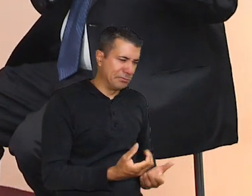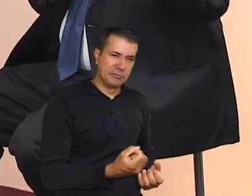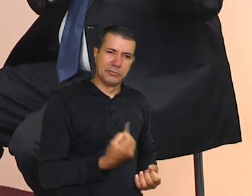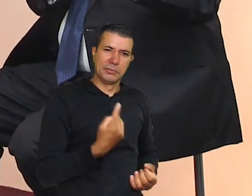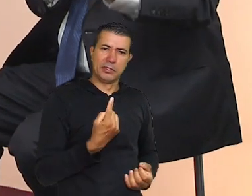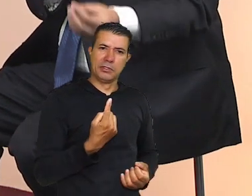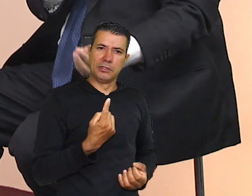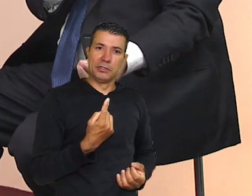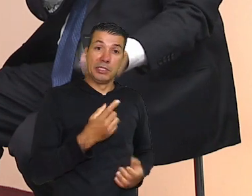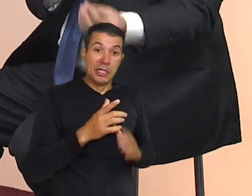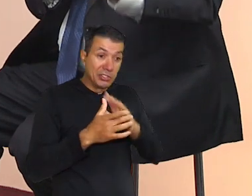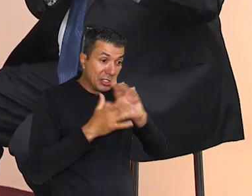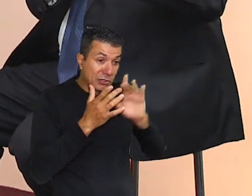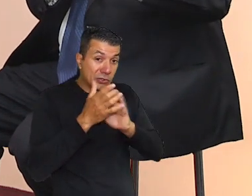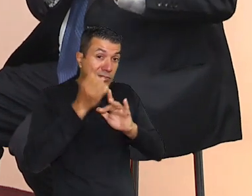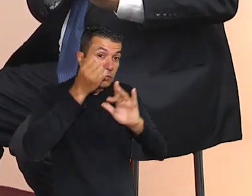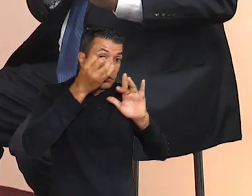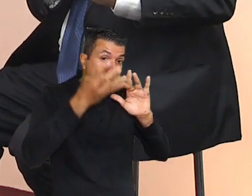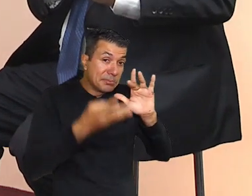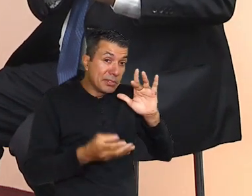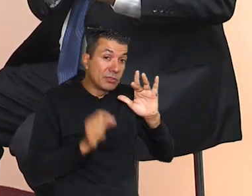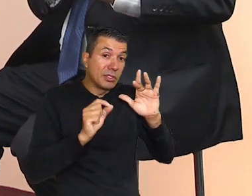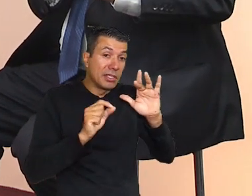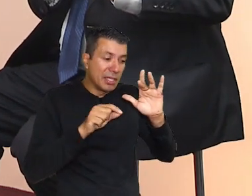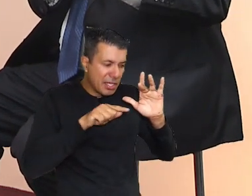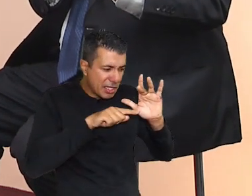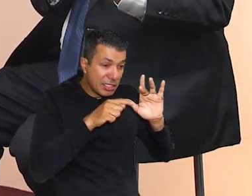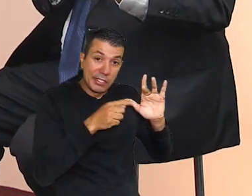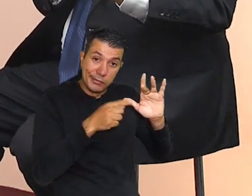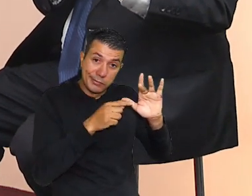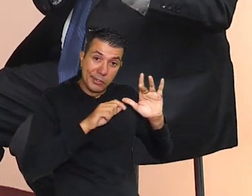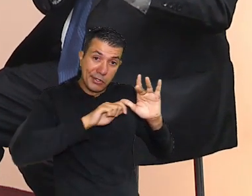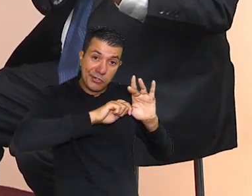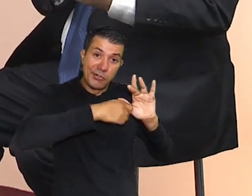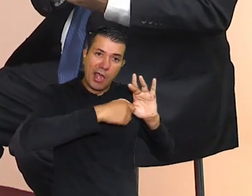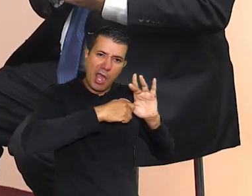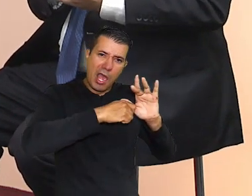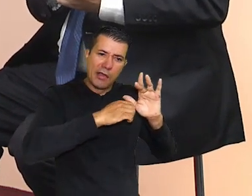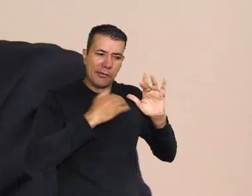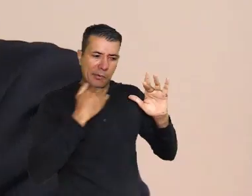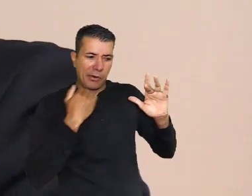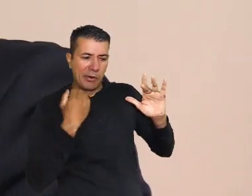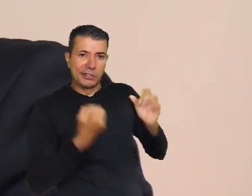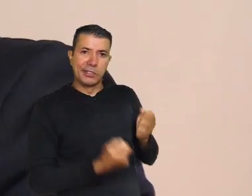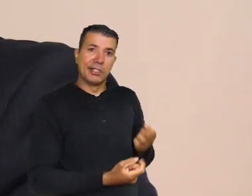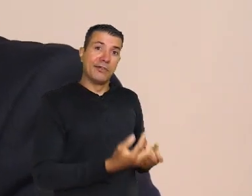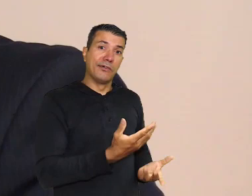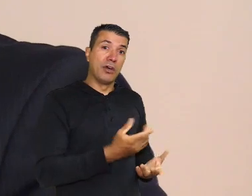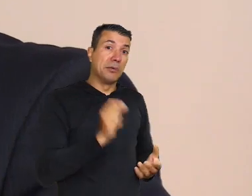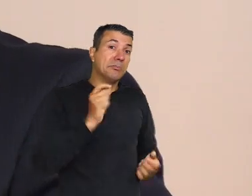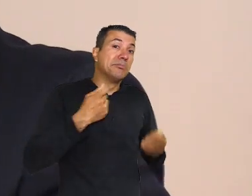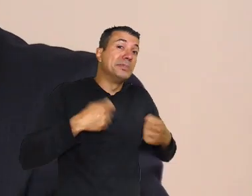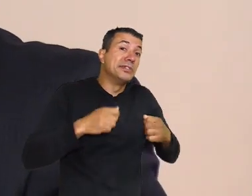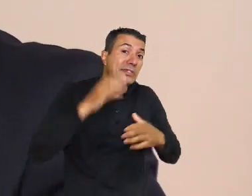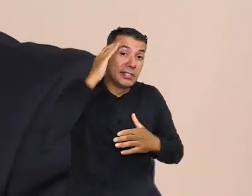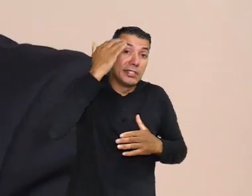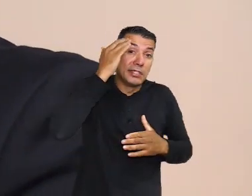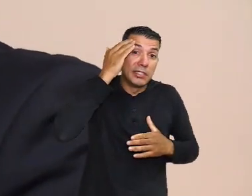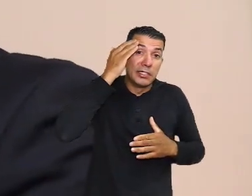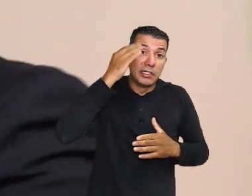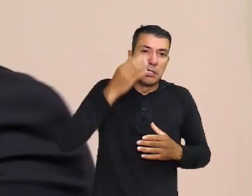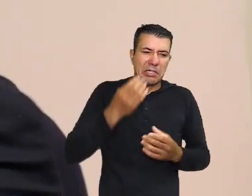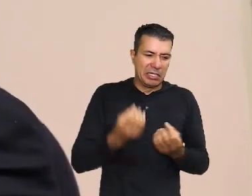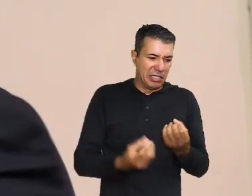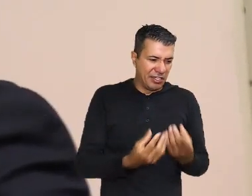tem a chave da morte e do inferno. Inferno aqui nós precisamos entender um pouquinho. Algumas pessoas pensam no inferno